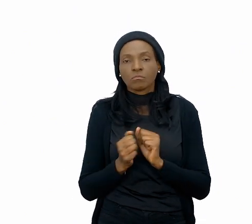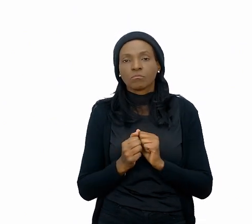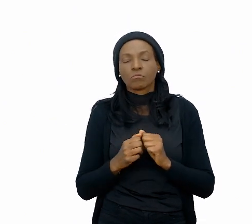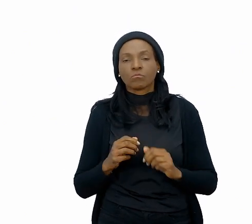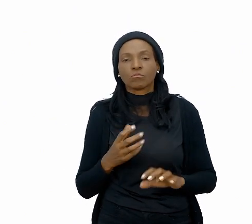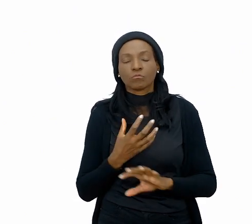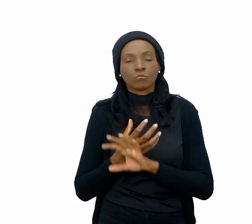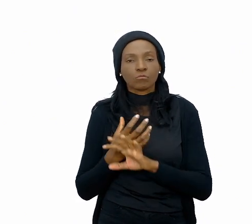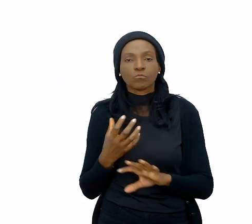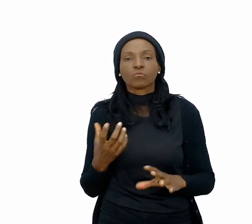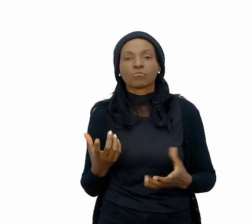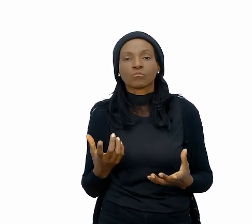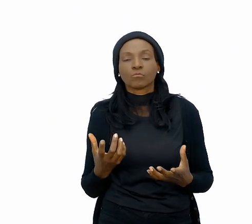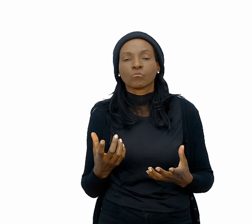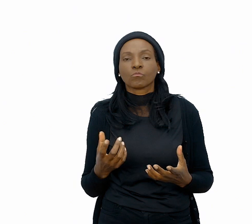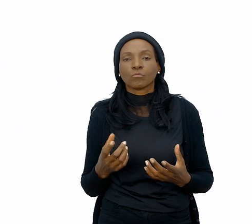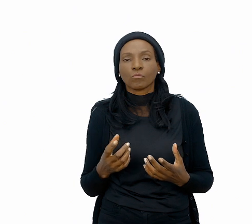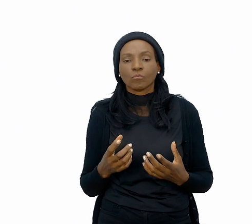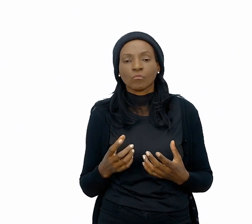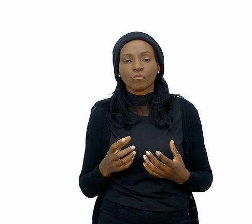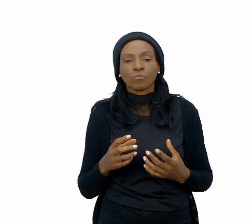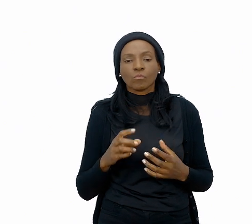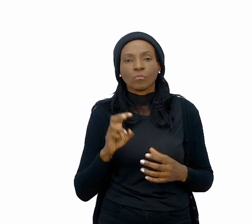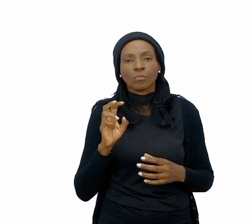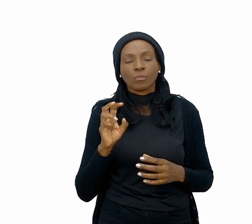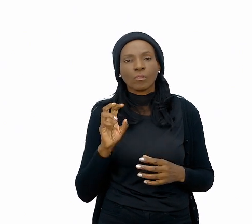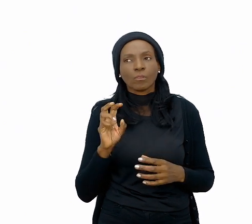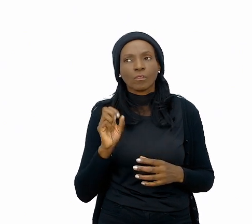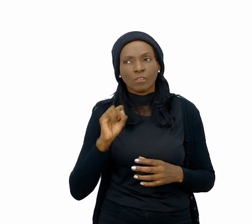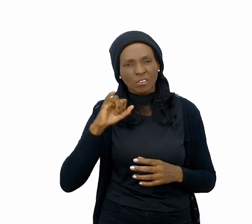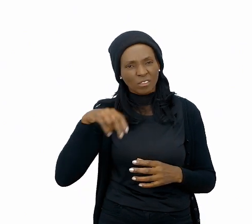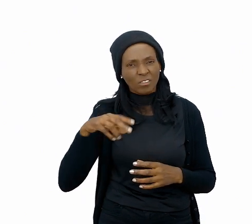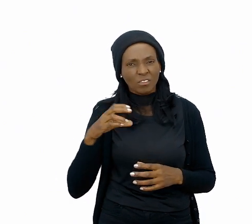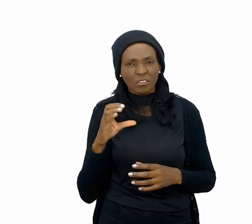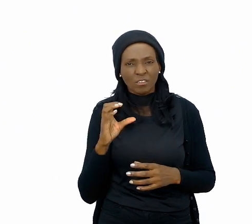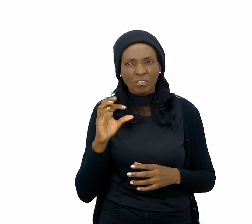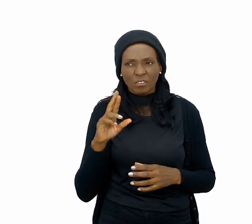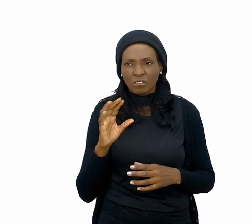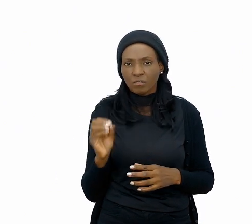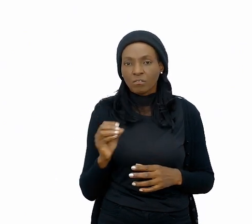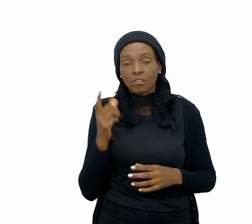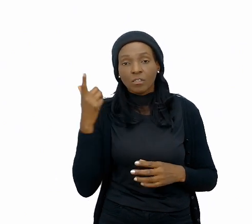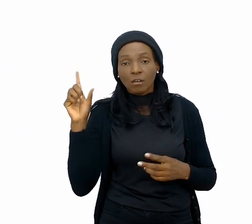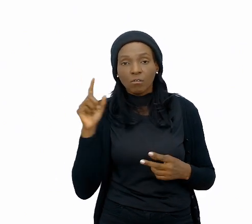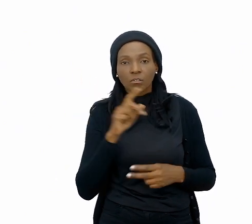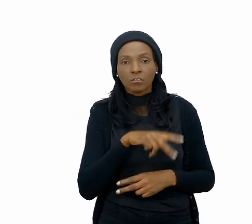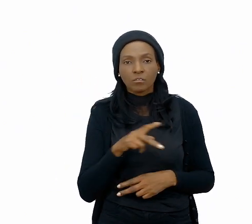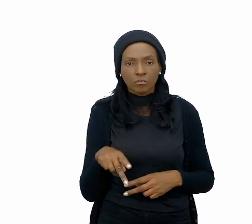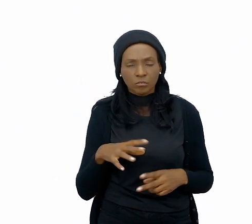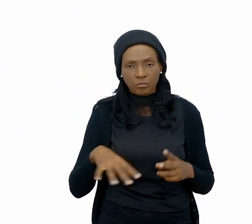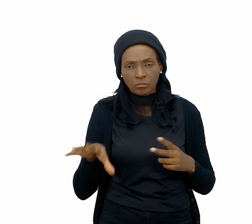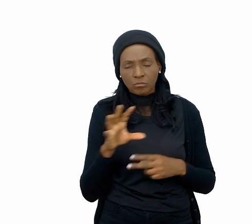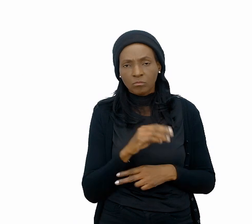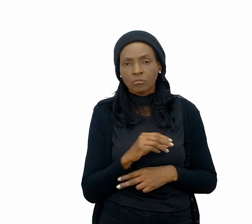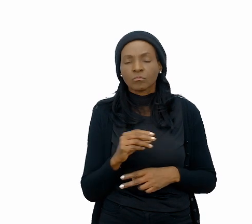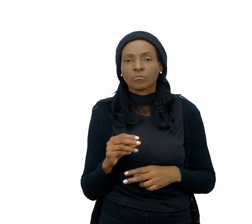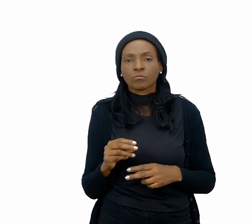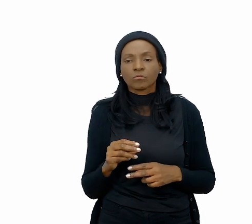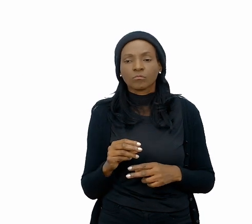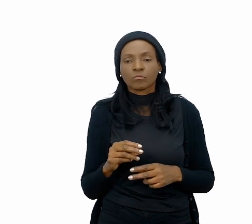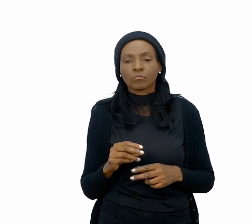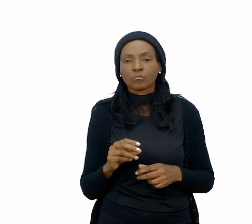vivo conosco, ou de modo assíncrono, né? E a outra, vocês, professores, vão fazer